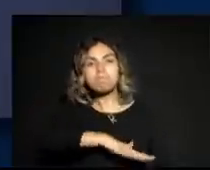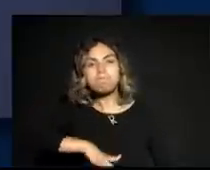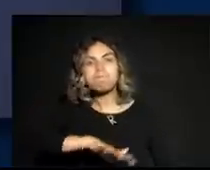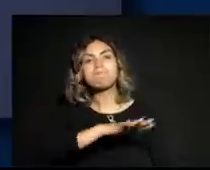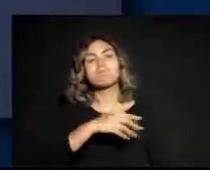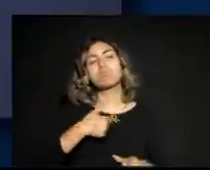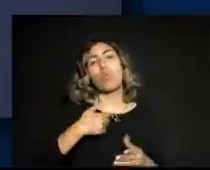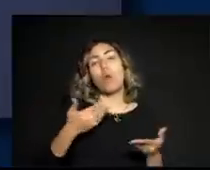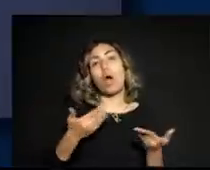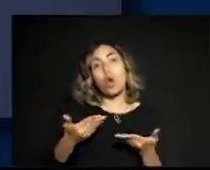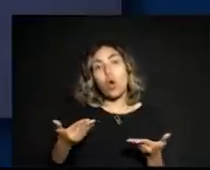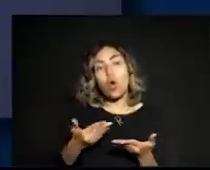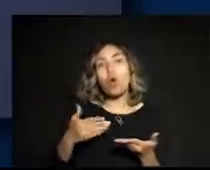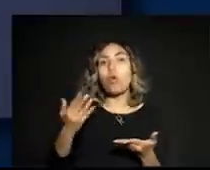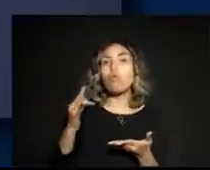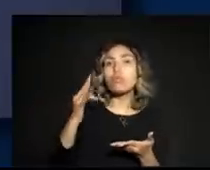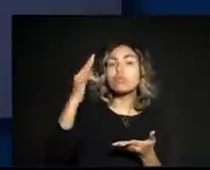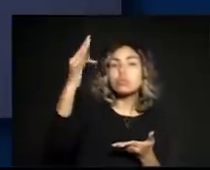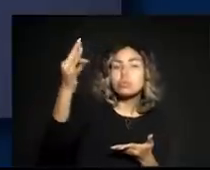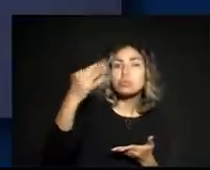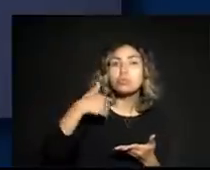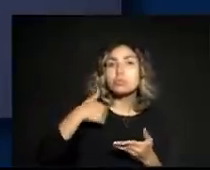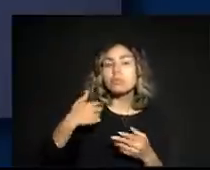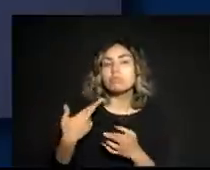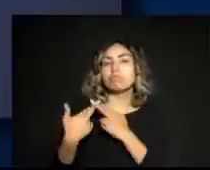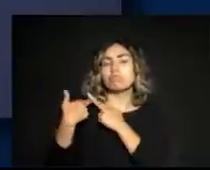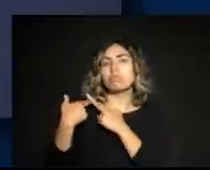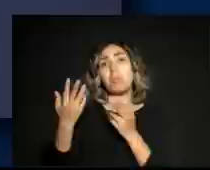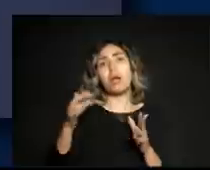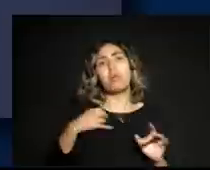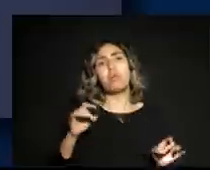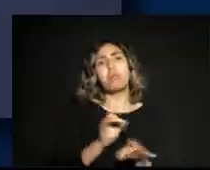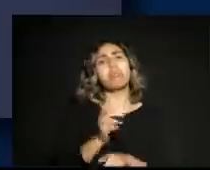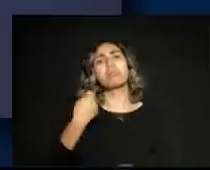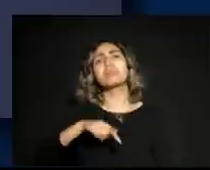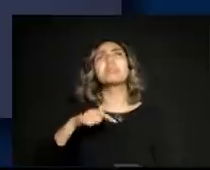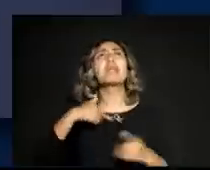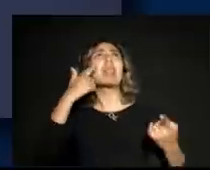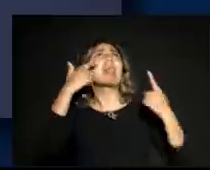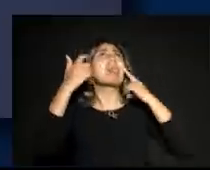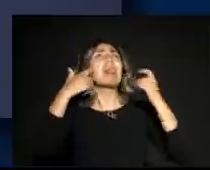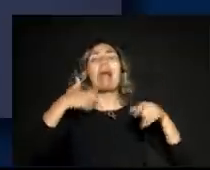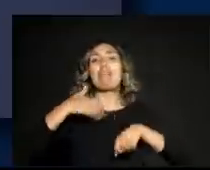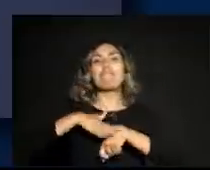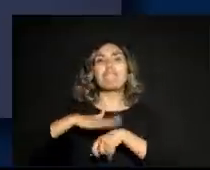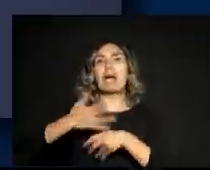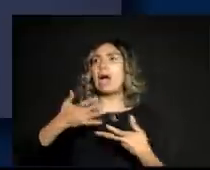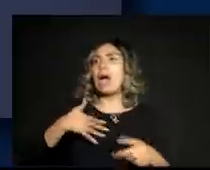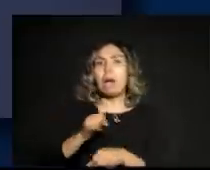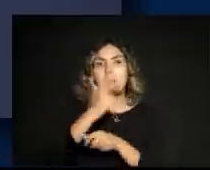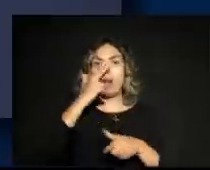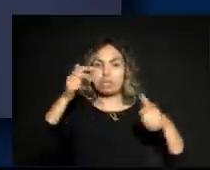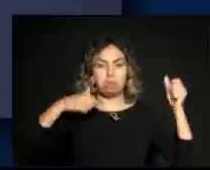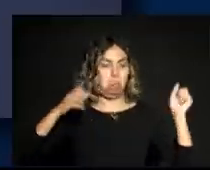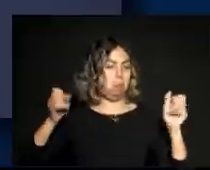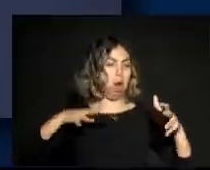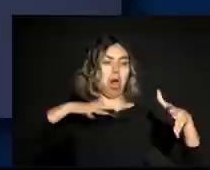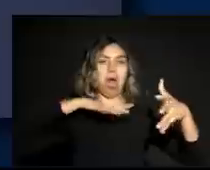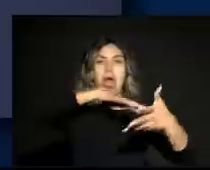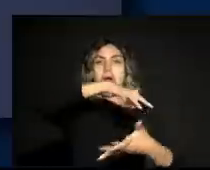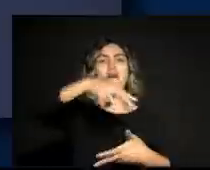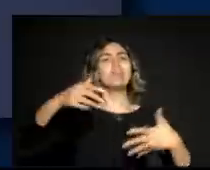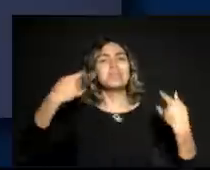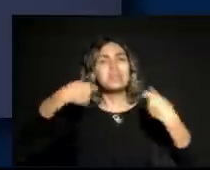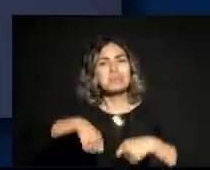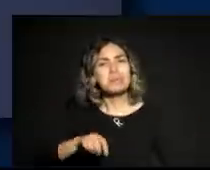no médio e longo prazo mas gente tá pronto para fazer isso não precisa inventar a roda da 15 cambalhotas é fazer uma magia negra não